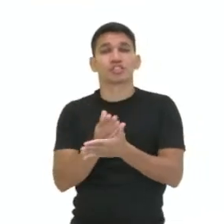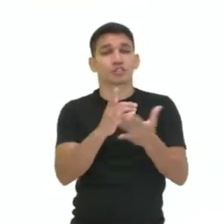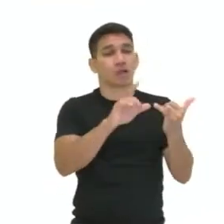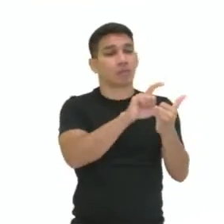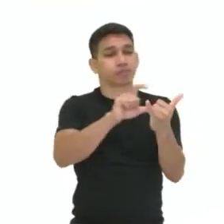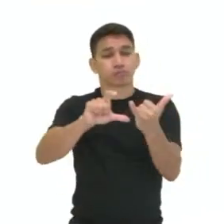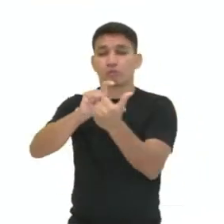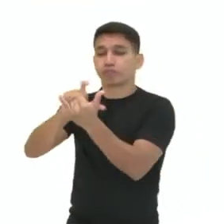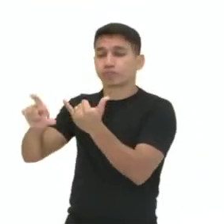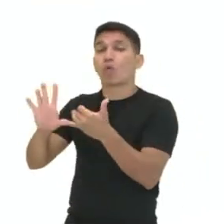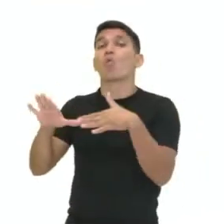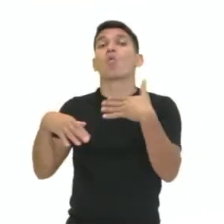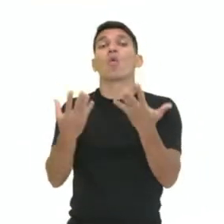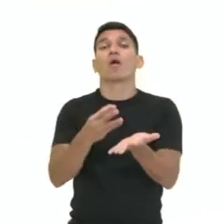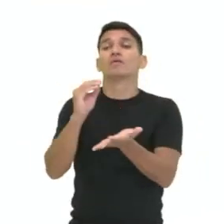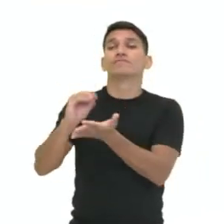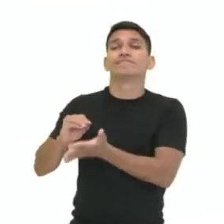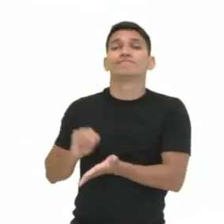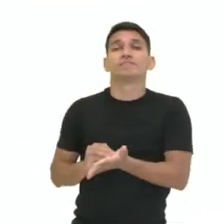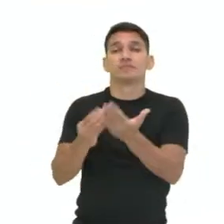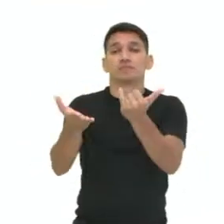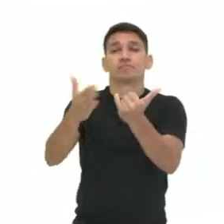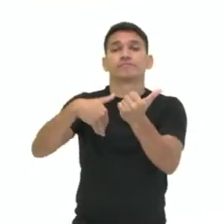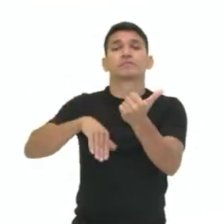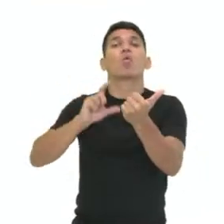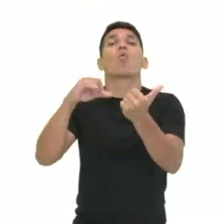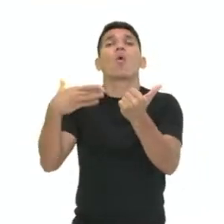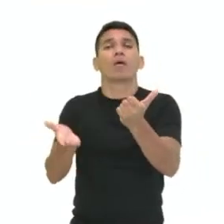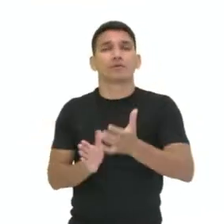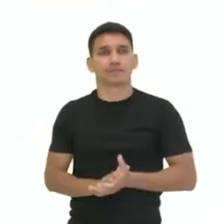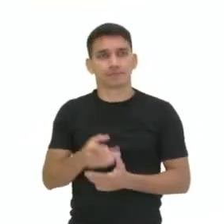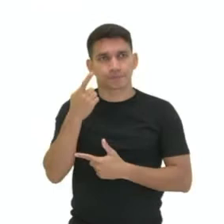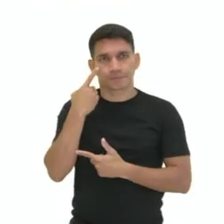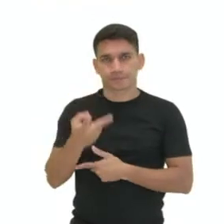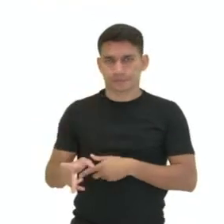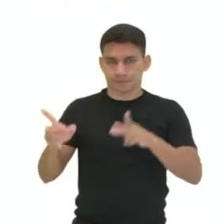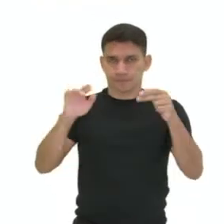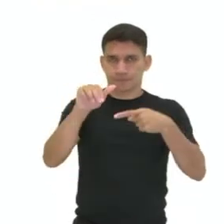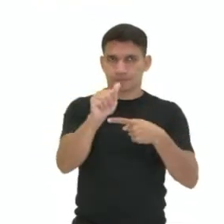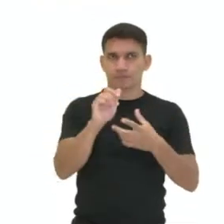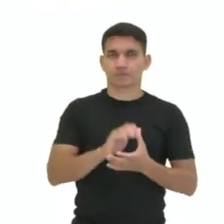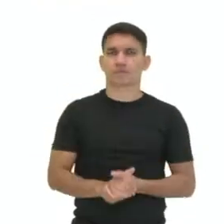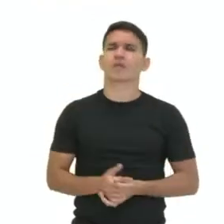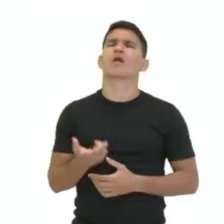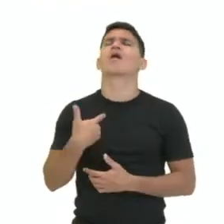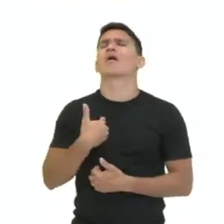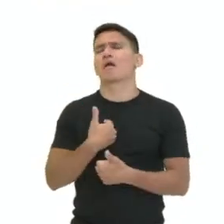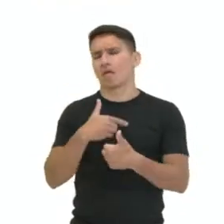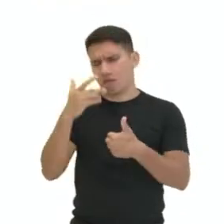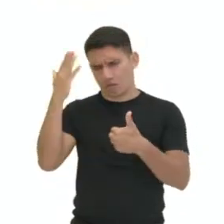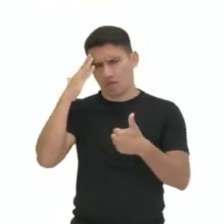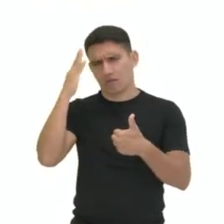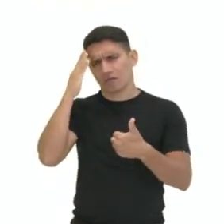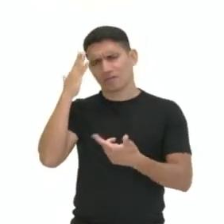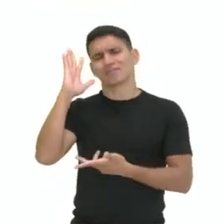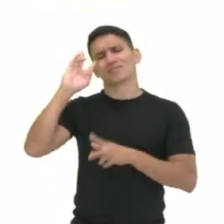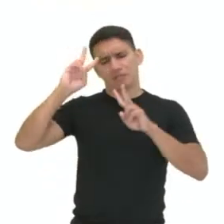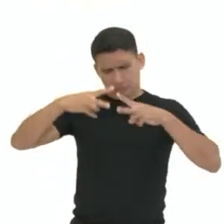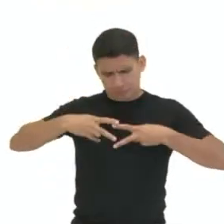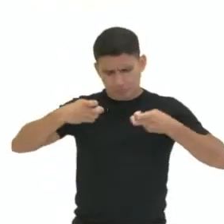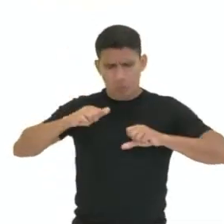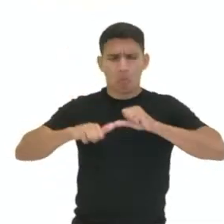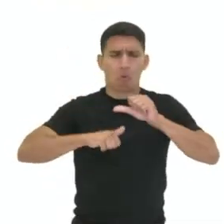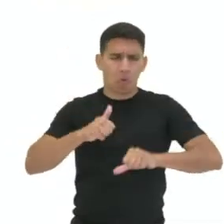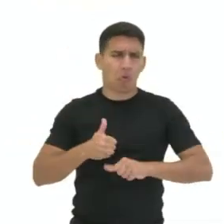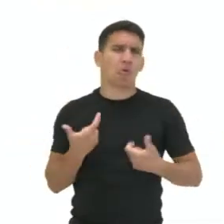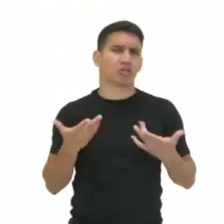seguida verifique qual delas está incompleta. Então nós temos ali, ó, eu reconheço que mudei bastante.